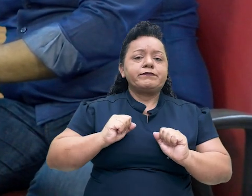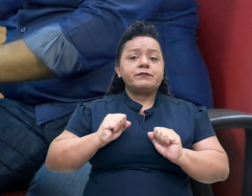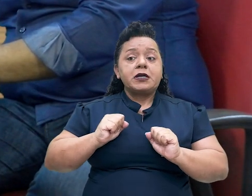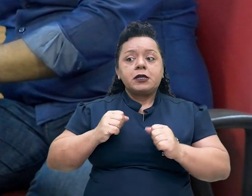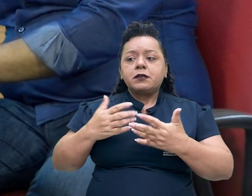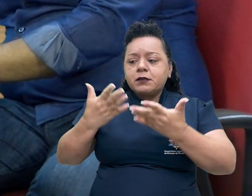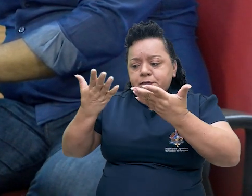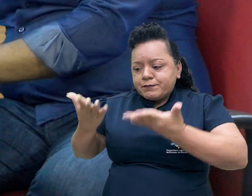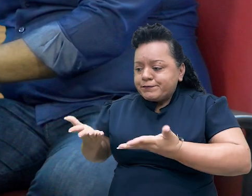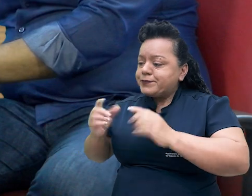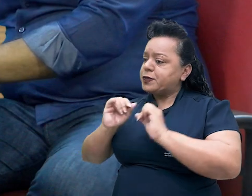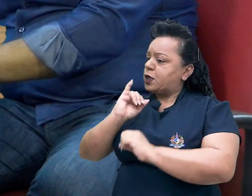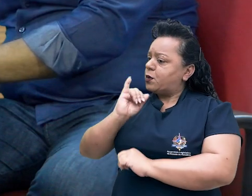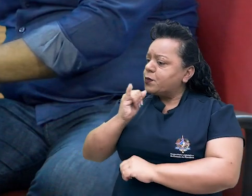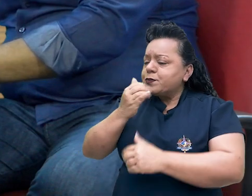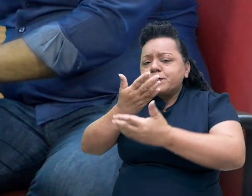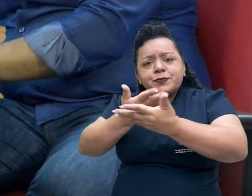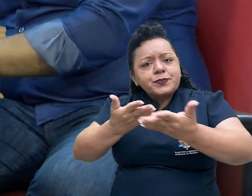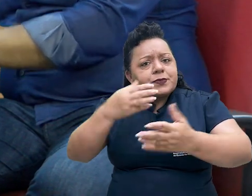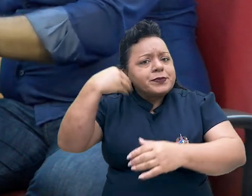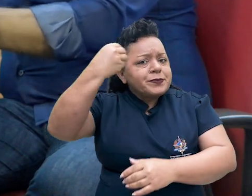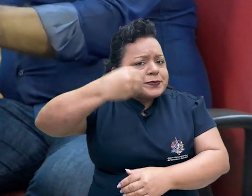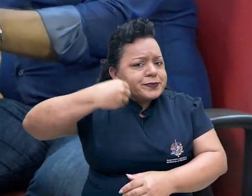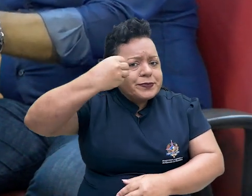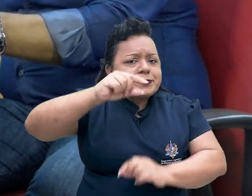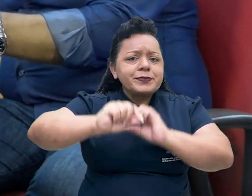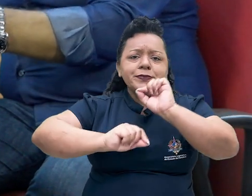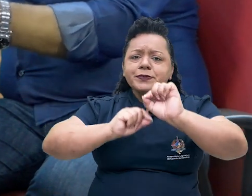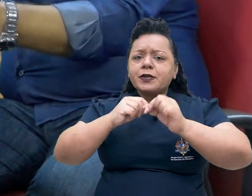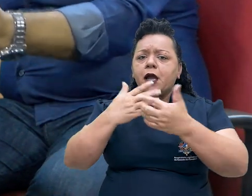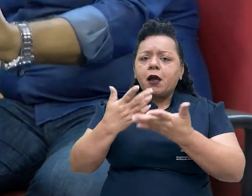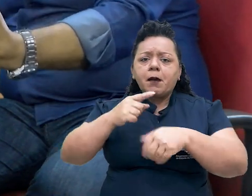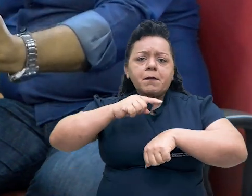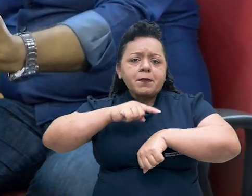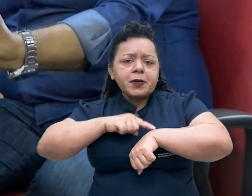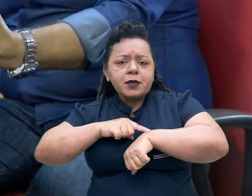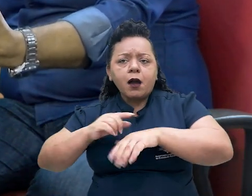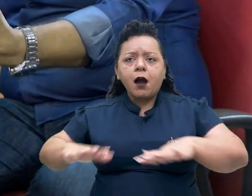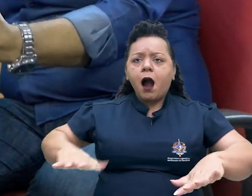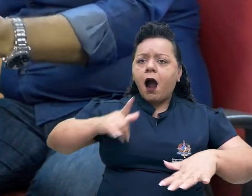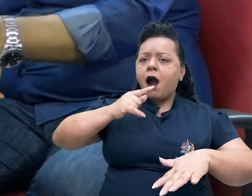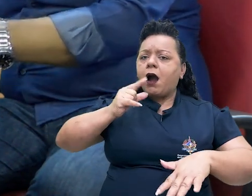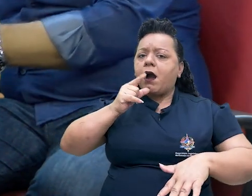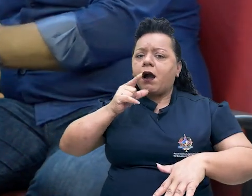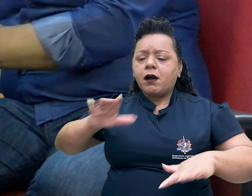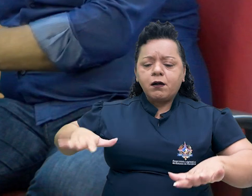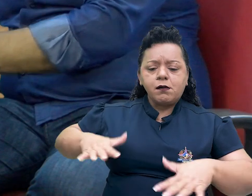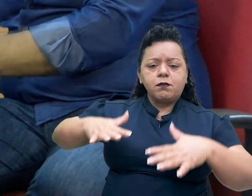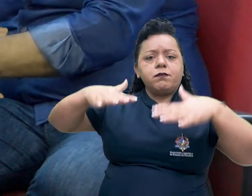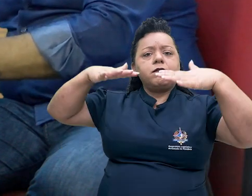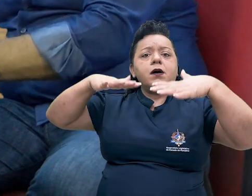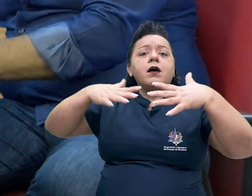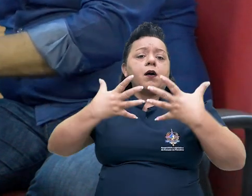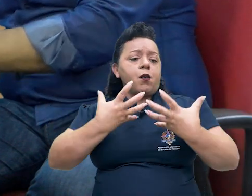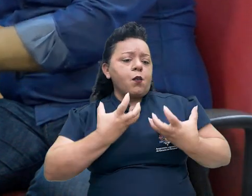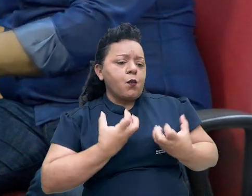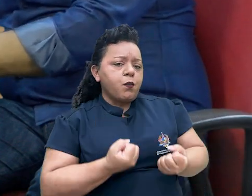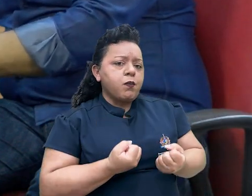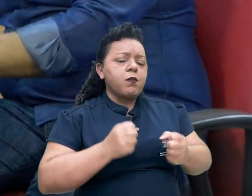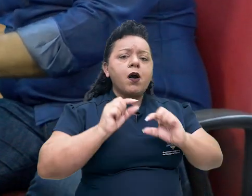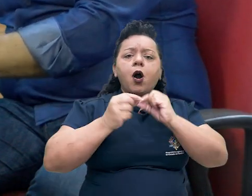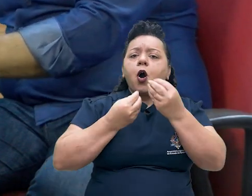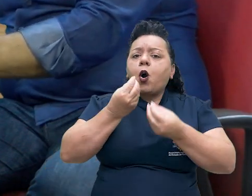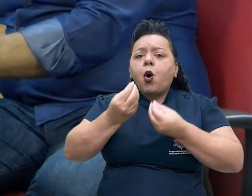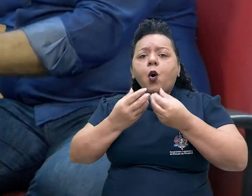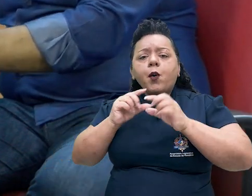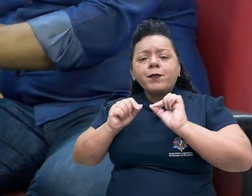experiência eh inverso né um momento de cheia e um momento de seca eh